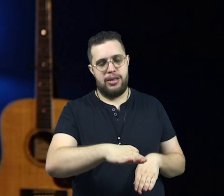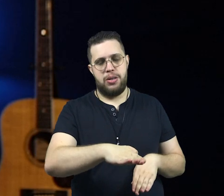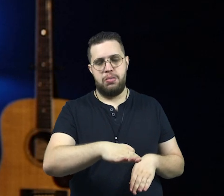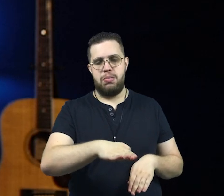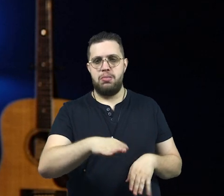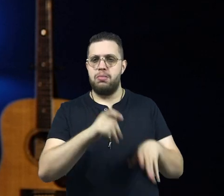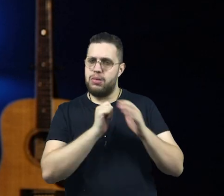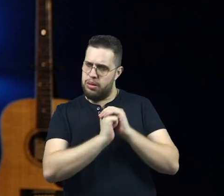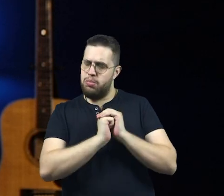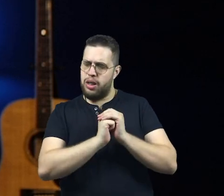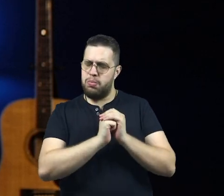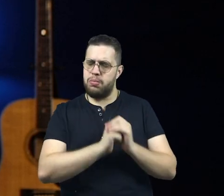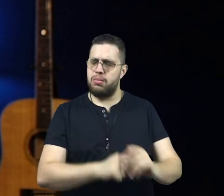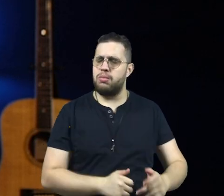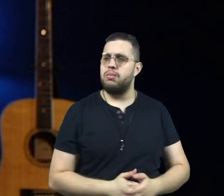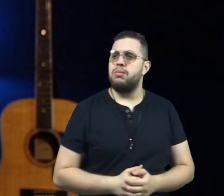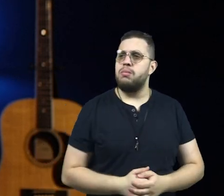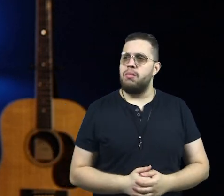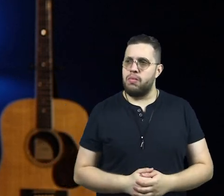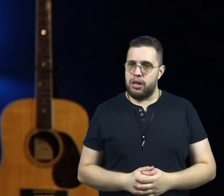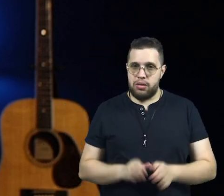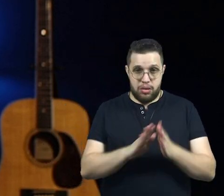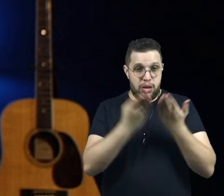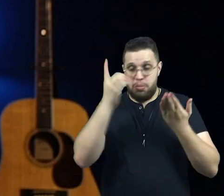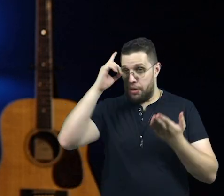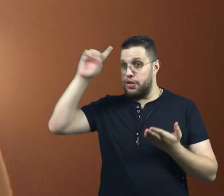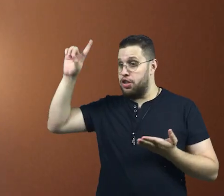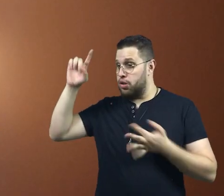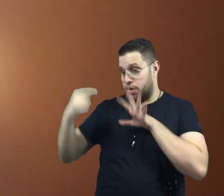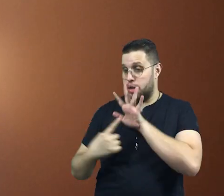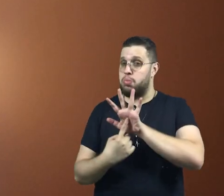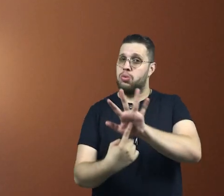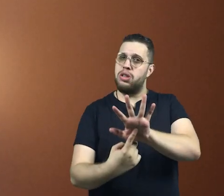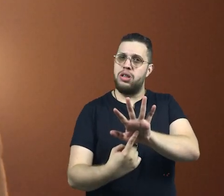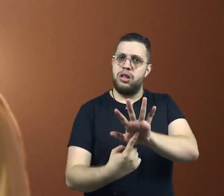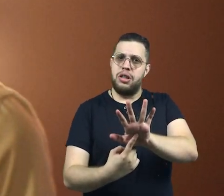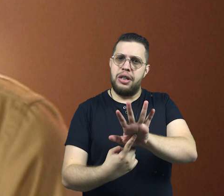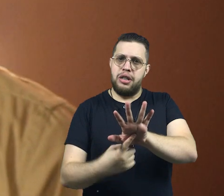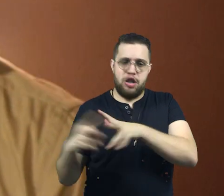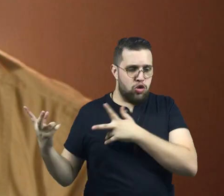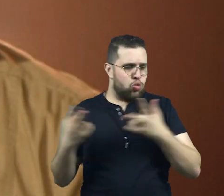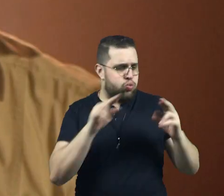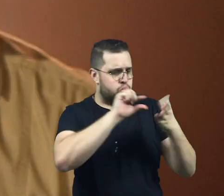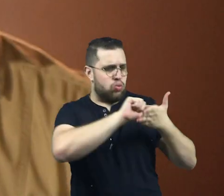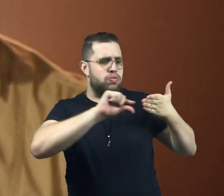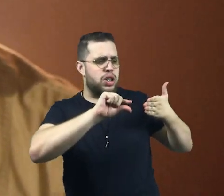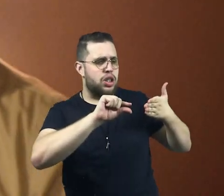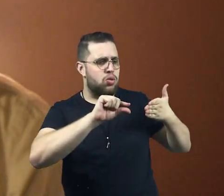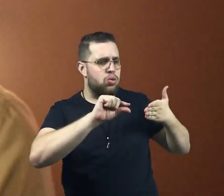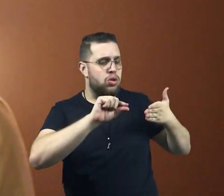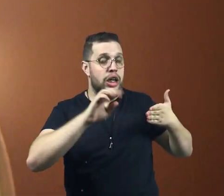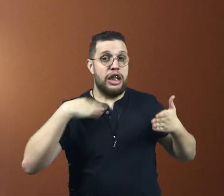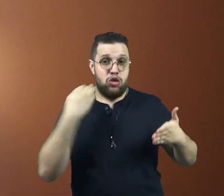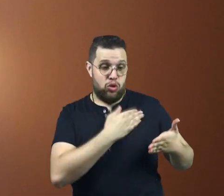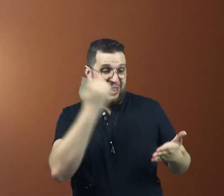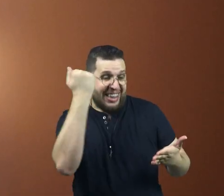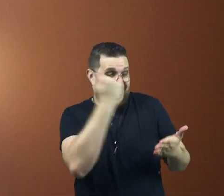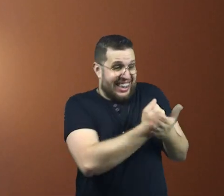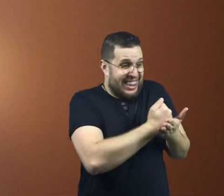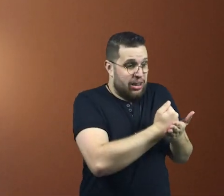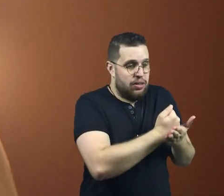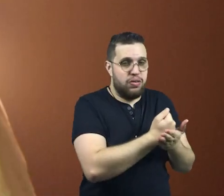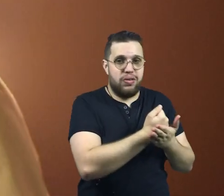Amém? Então essa palavra de Deus está dizendo para nós, esse versículo, esse trecho, que o Senhor ferirá os